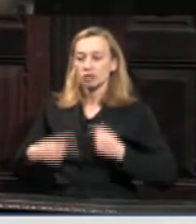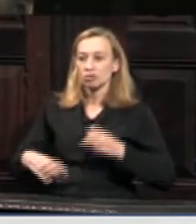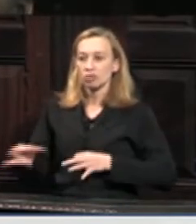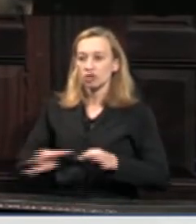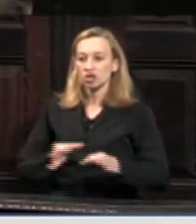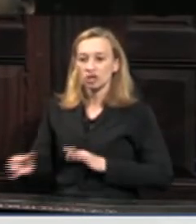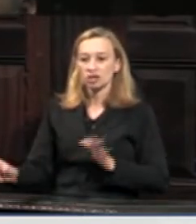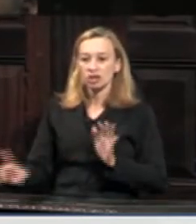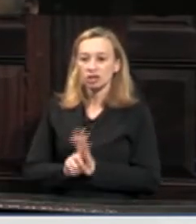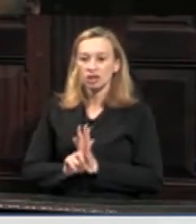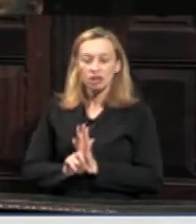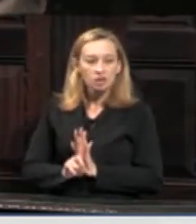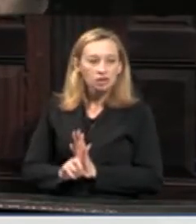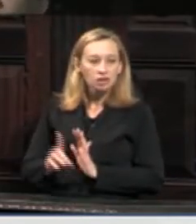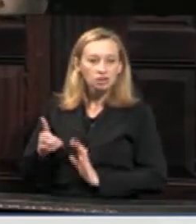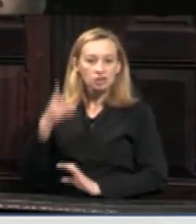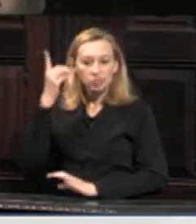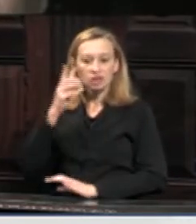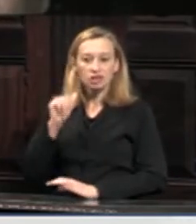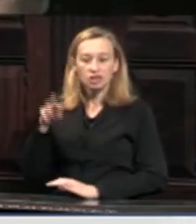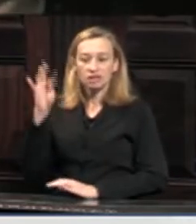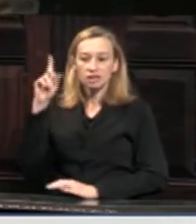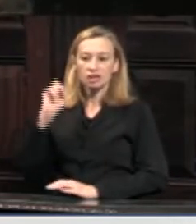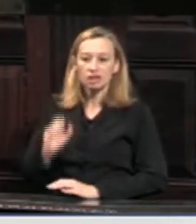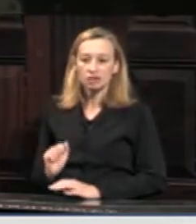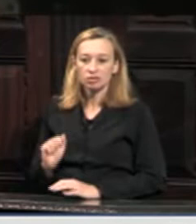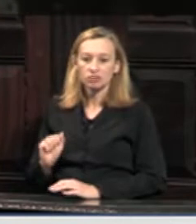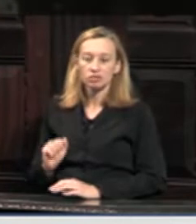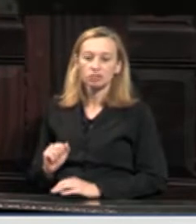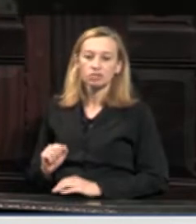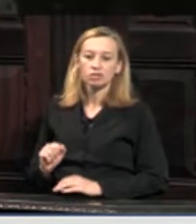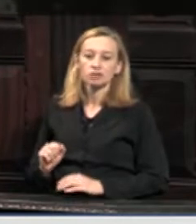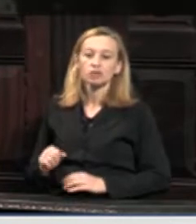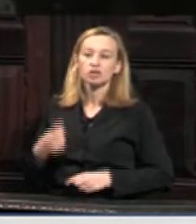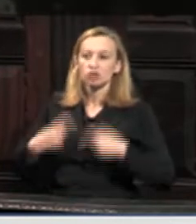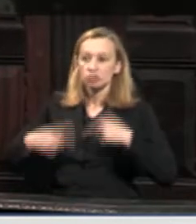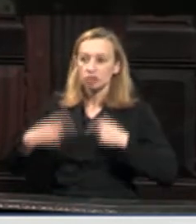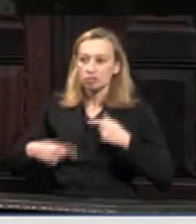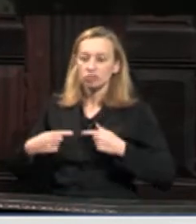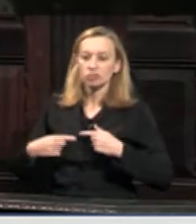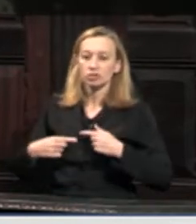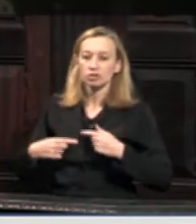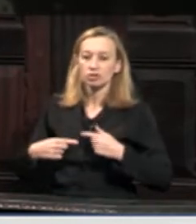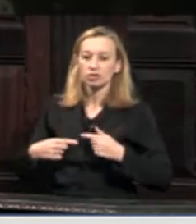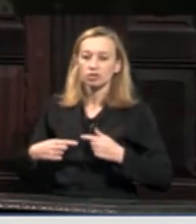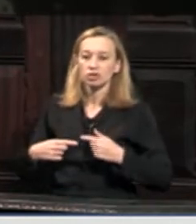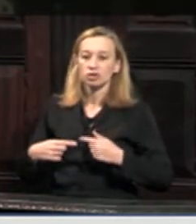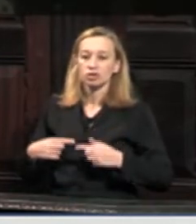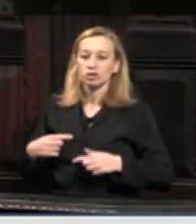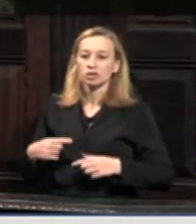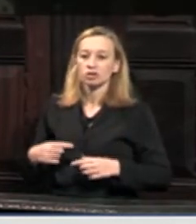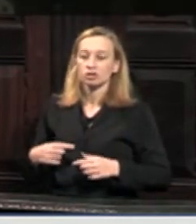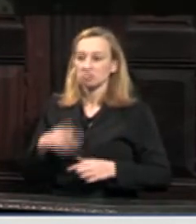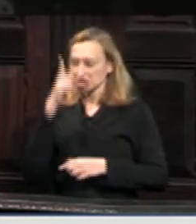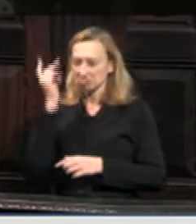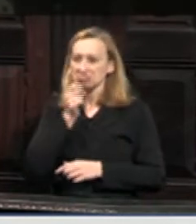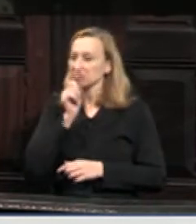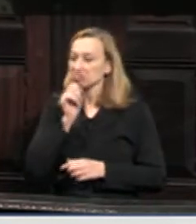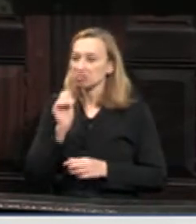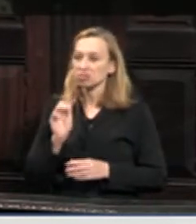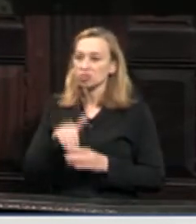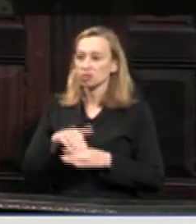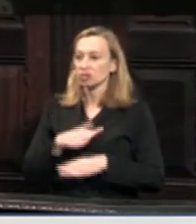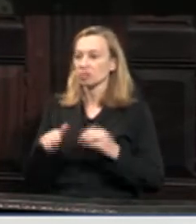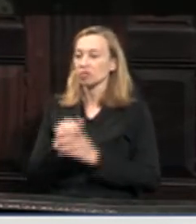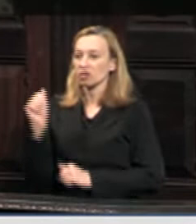lei 2294-2016, de autoria do deputado Flávio Bolsonaro. Em discussão. Não havendo quem queira discutir, em votação. Senhores que aprovam nessa